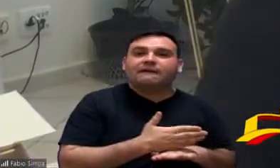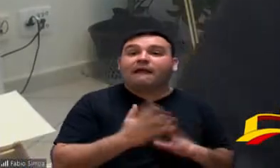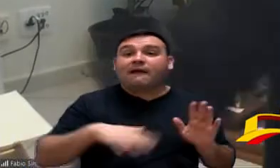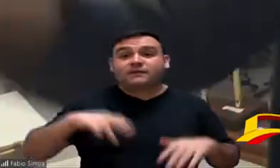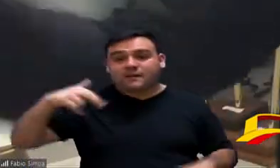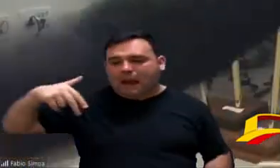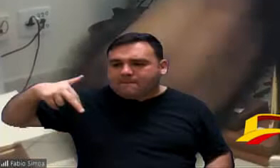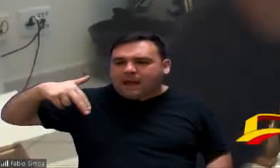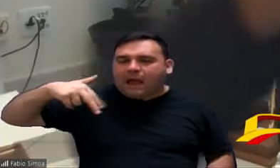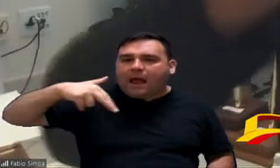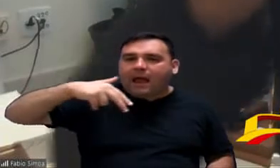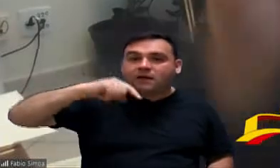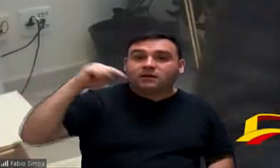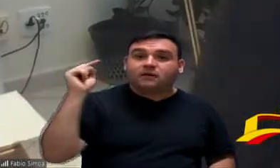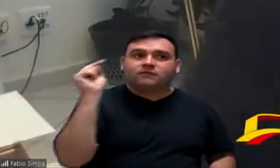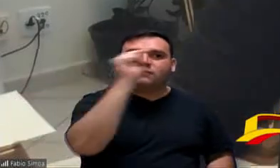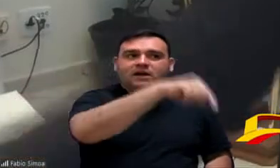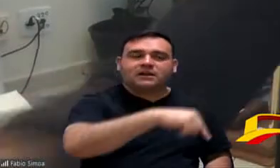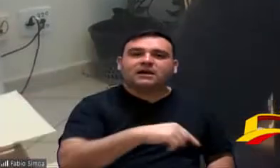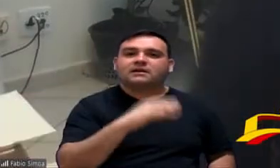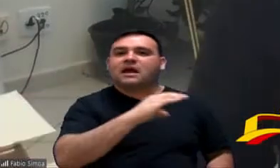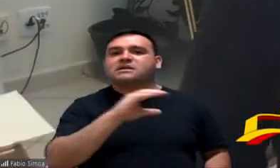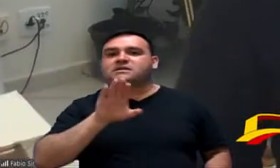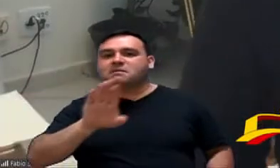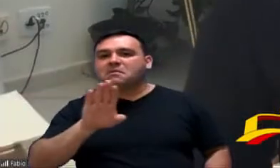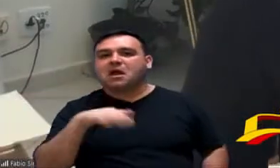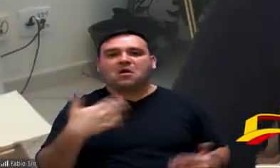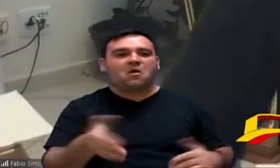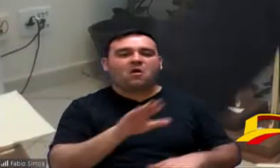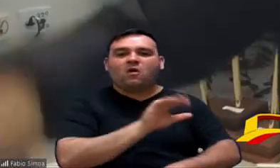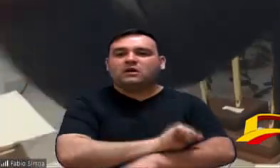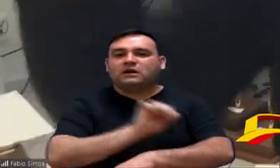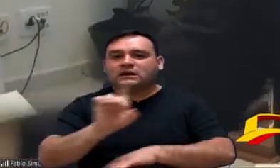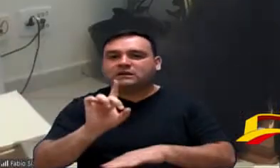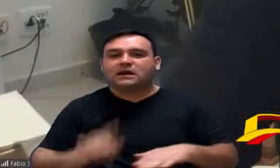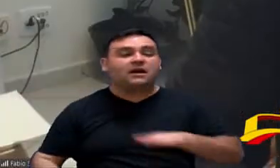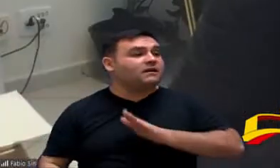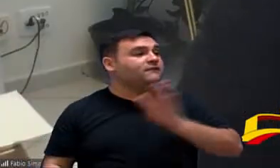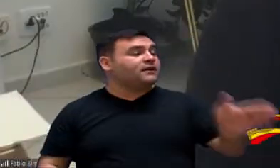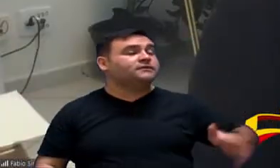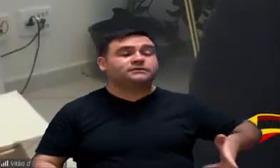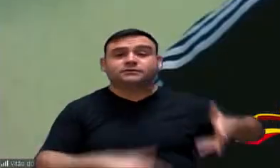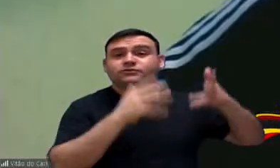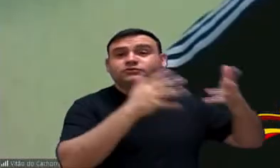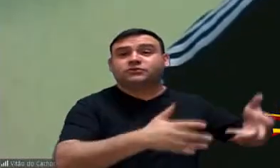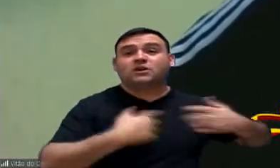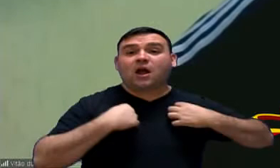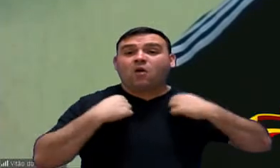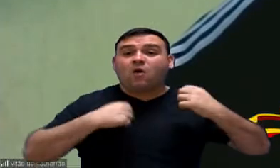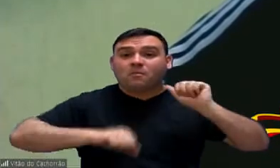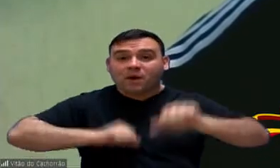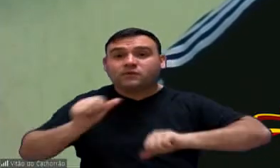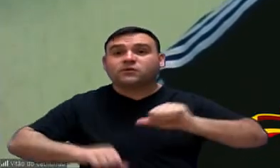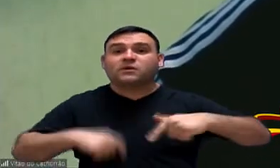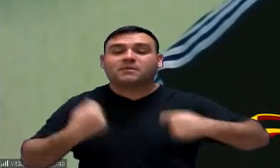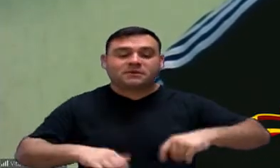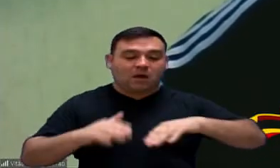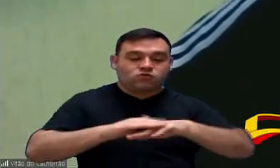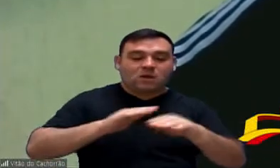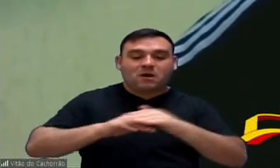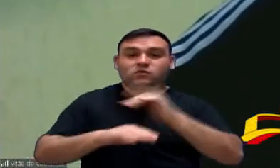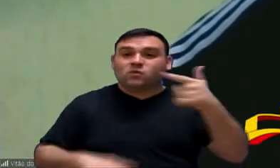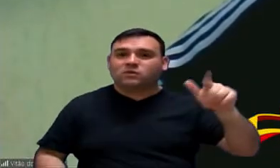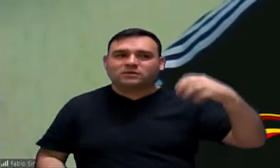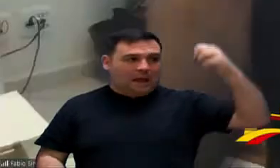pé, vai no culto, vai na irmã, vai na congregação, vai na assembleia, chega lá, tem que levar... Né, já é escuro no bairro rural,